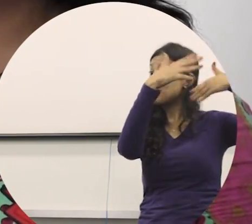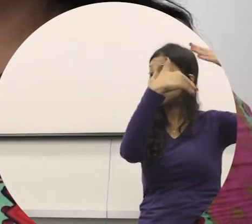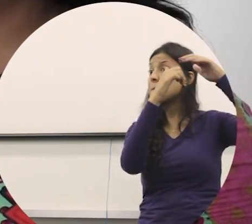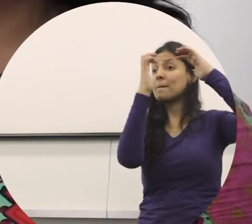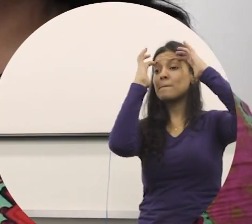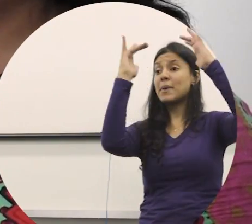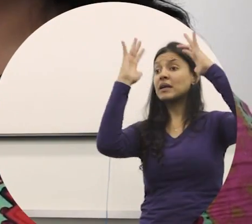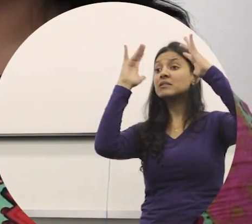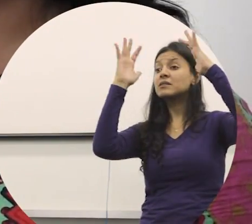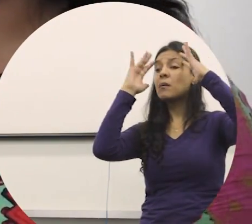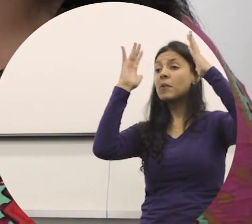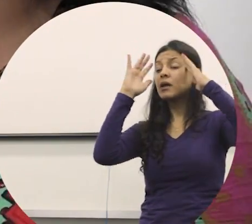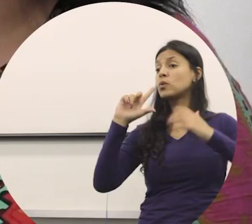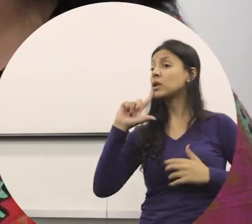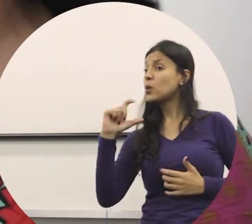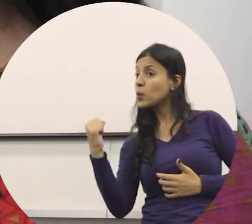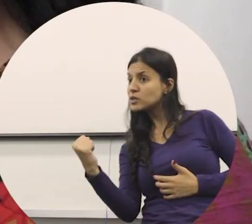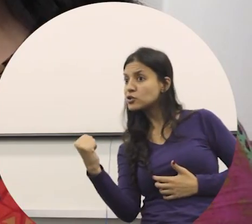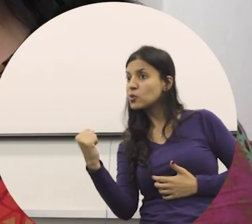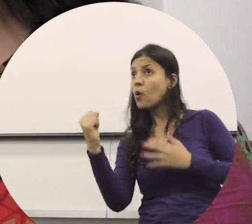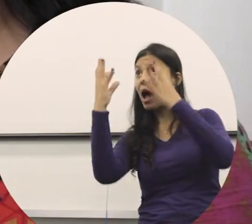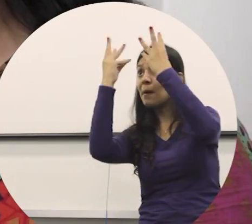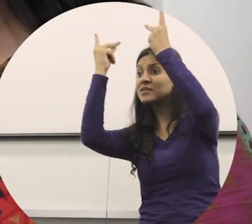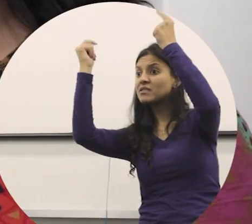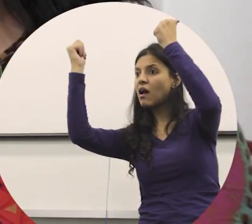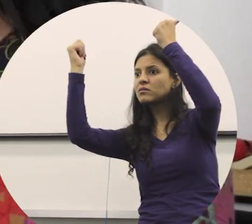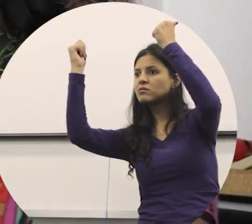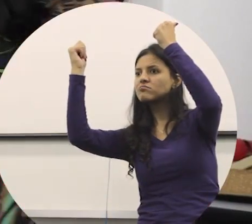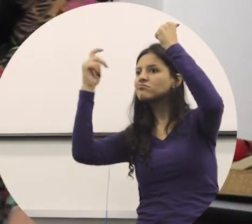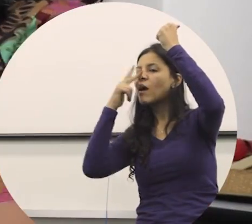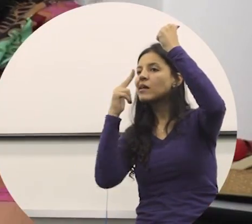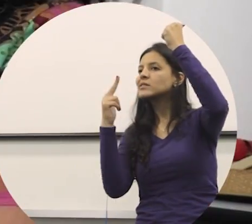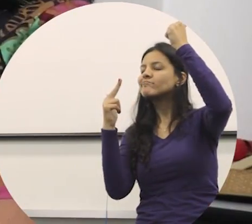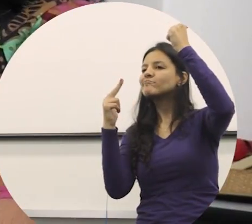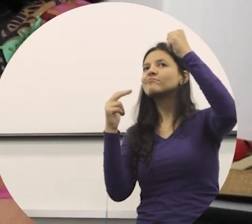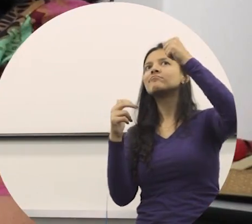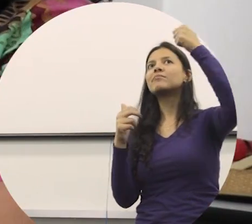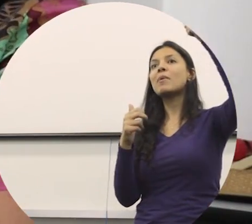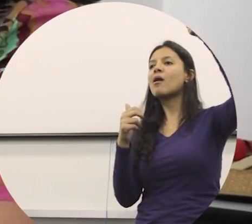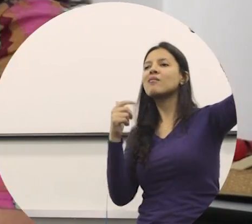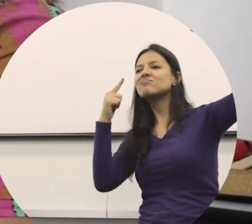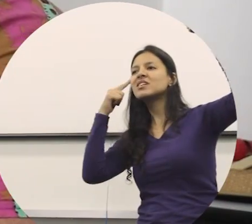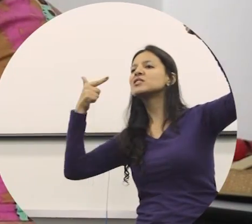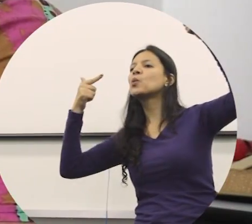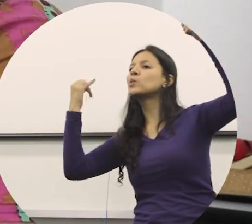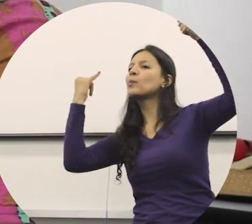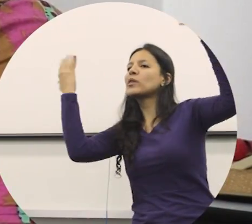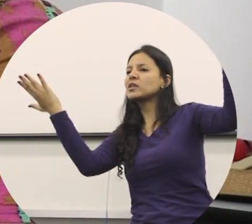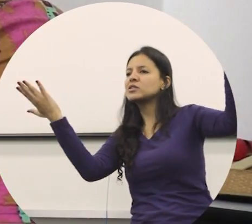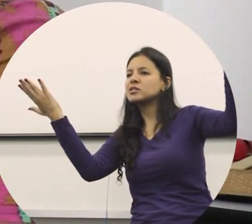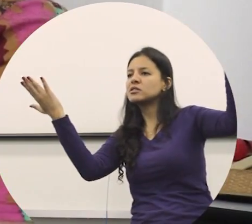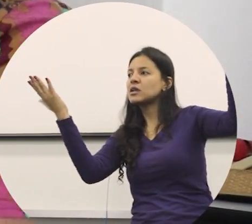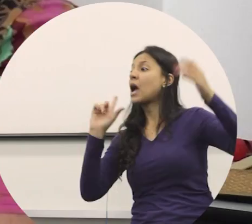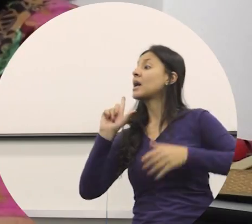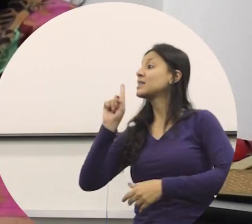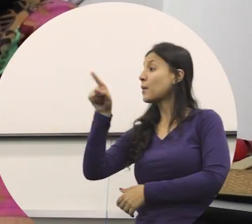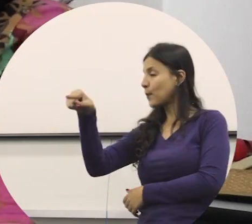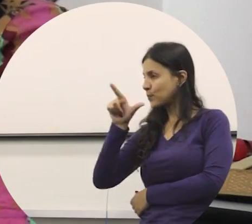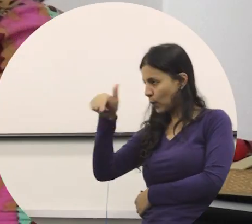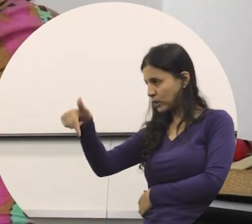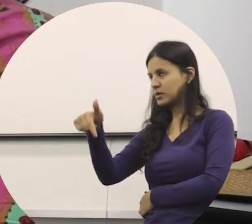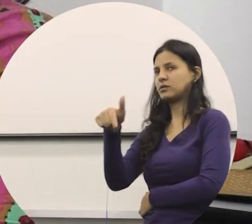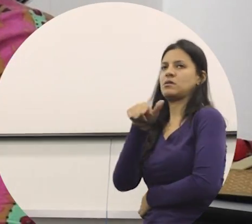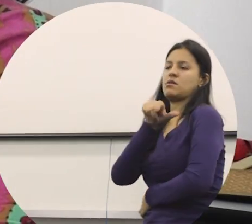pensamento linguístico abstrato fica em segundo plano. E aí, quando essas crianças chegam no Fundamental 2, que aí